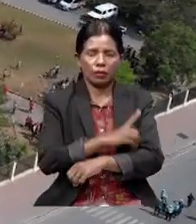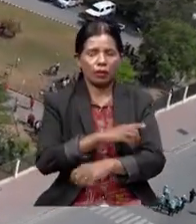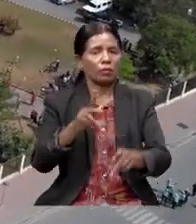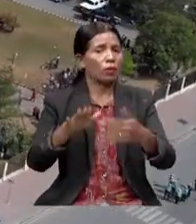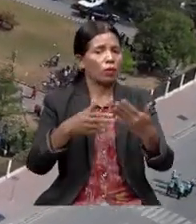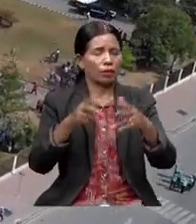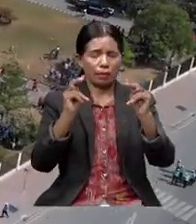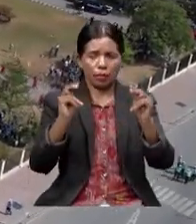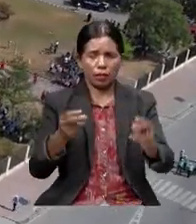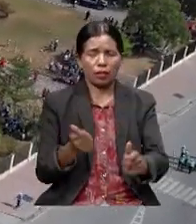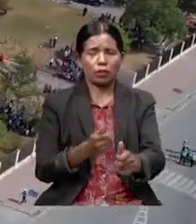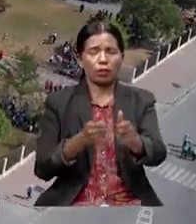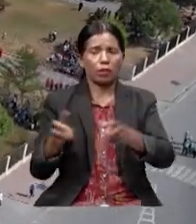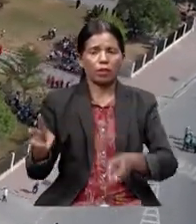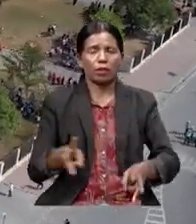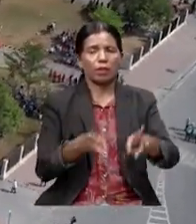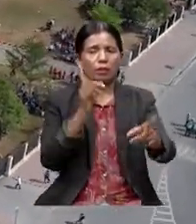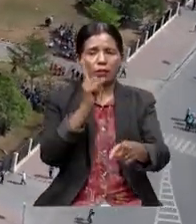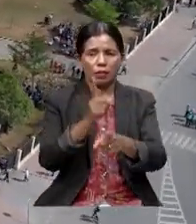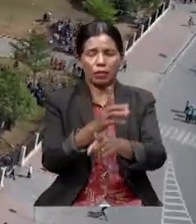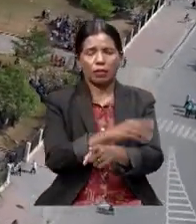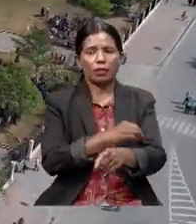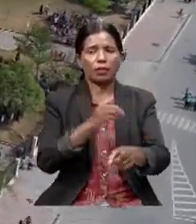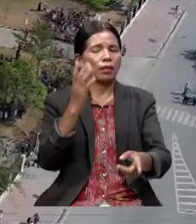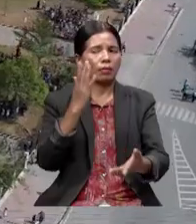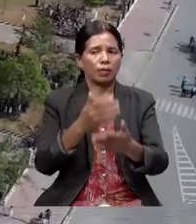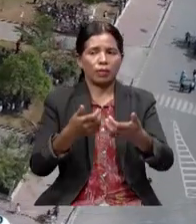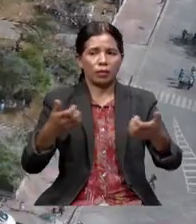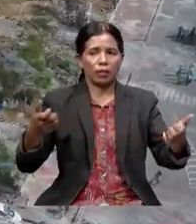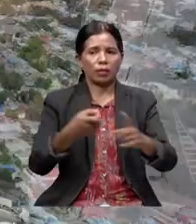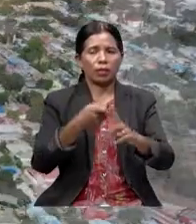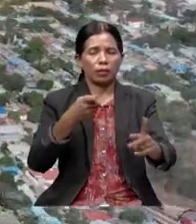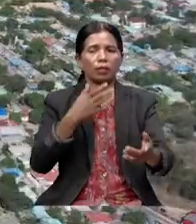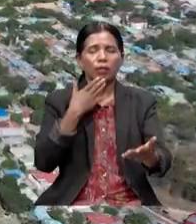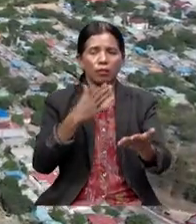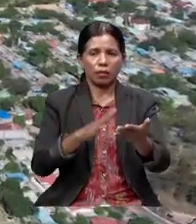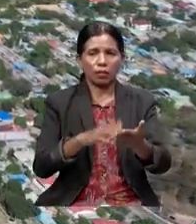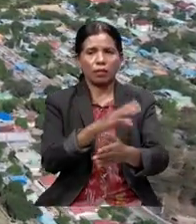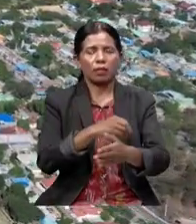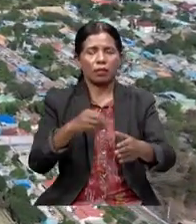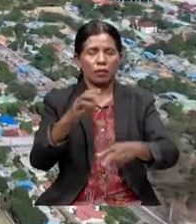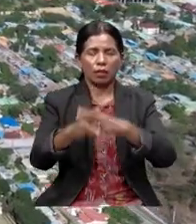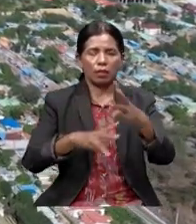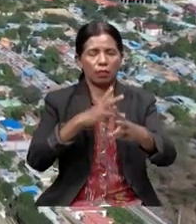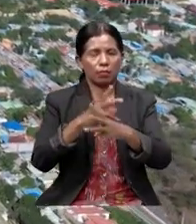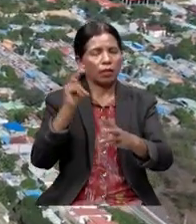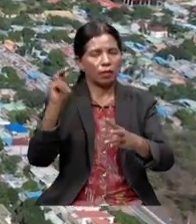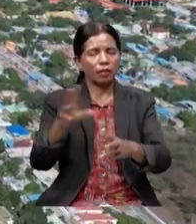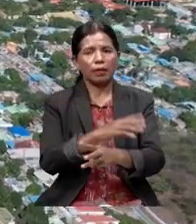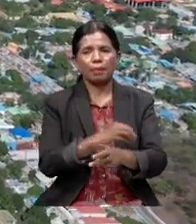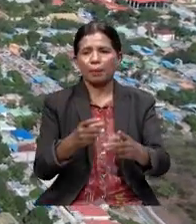mahotu precisa lautuir dala ne be los no evite hadokan husi buat diak no murak sira mundunian ka